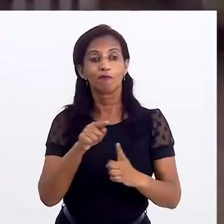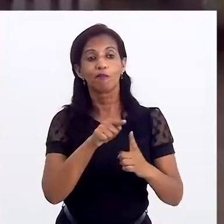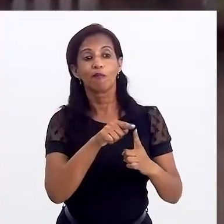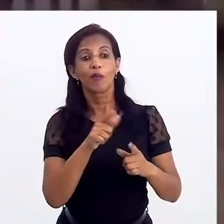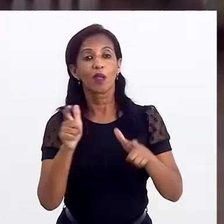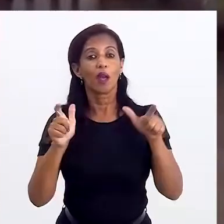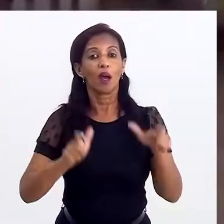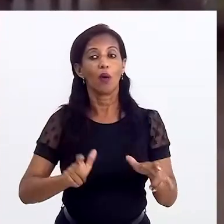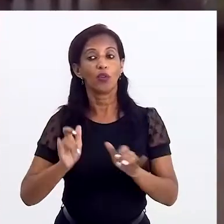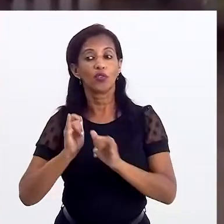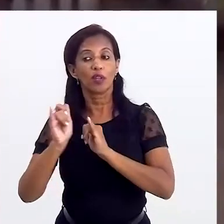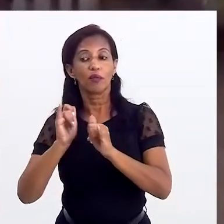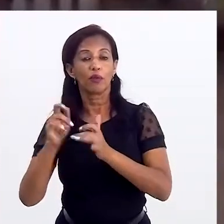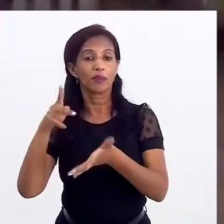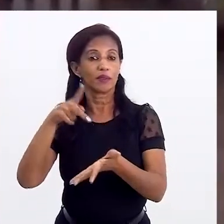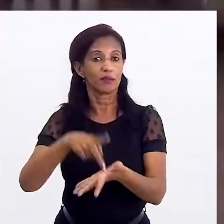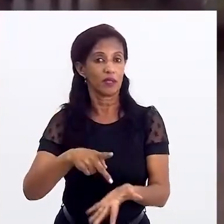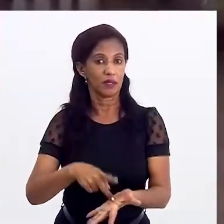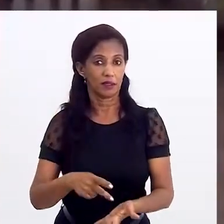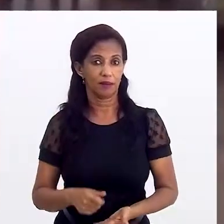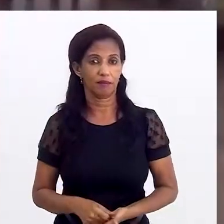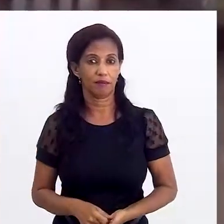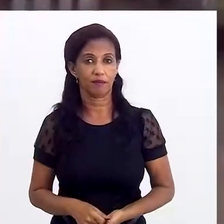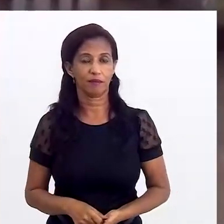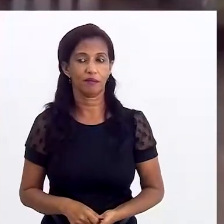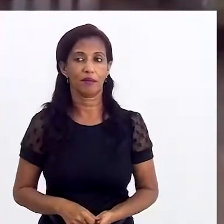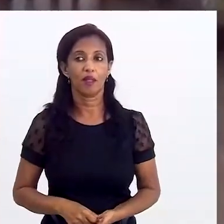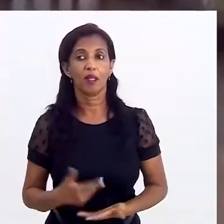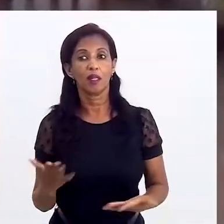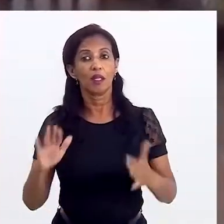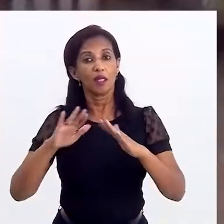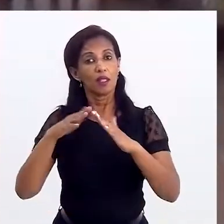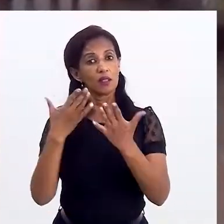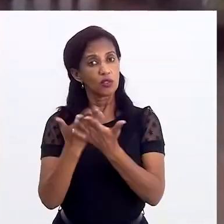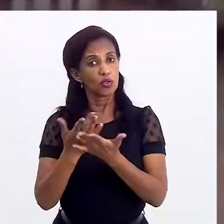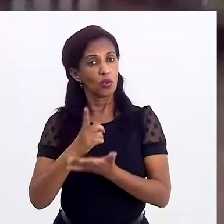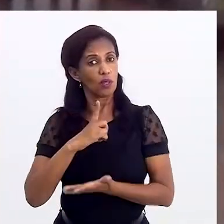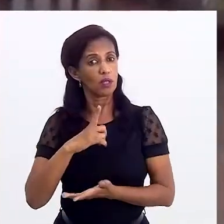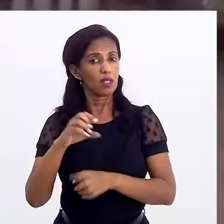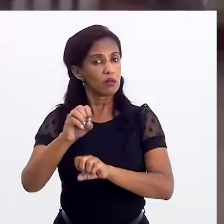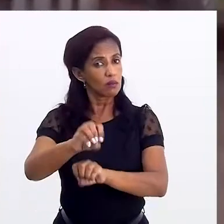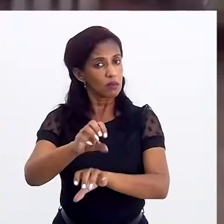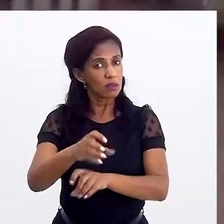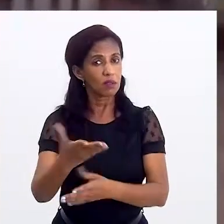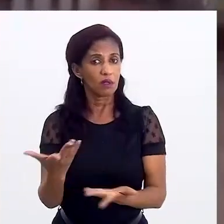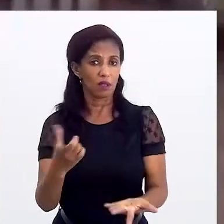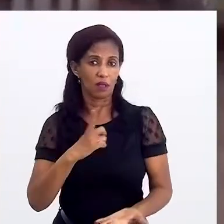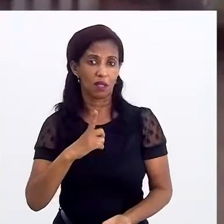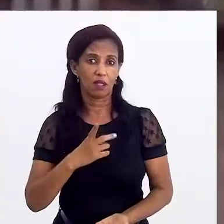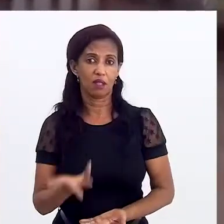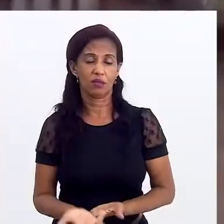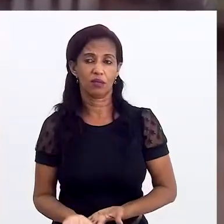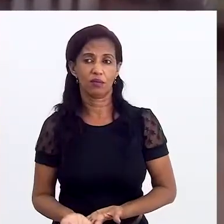é que estão as informações corretas, e as escolas têm isso, a educação tem